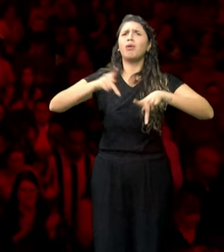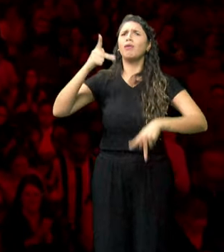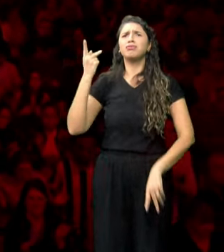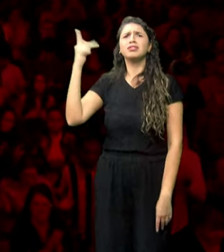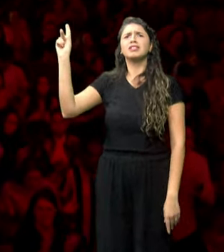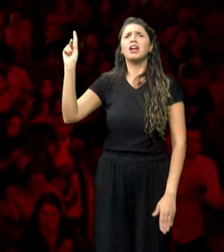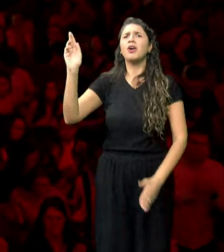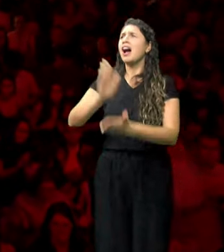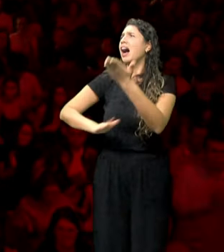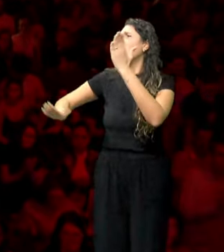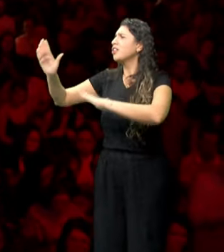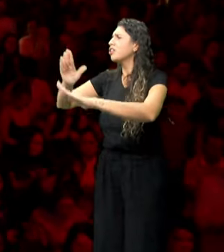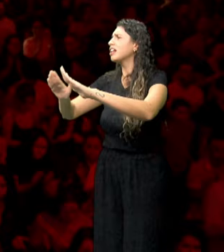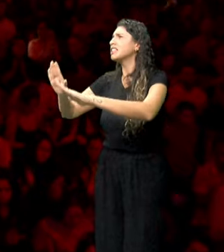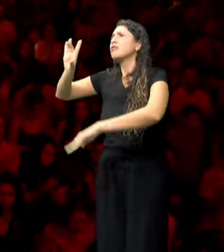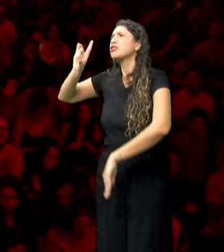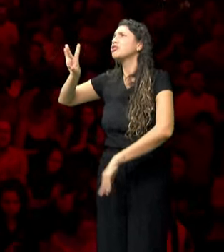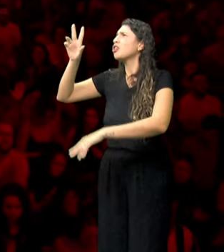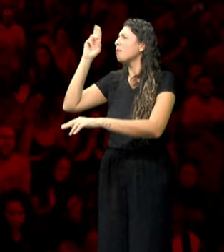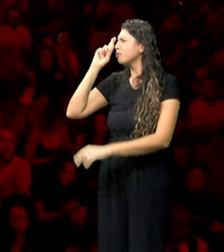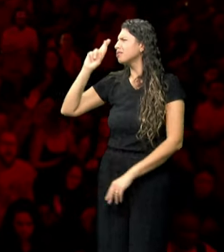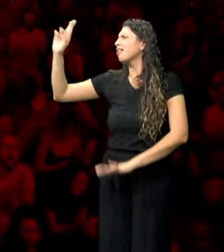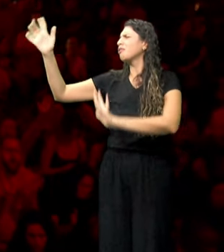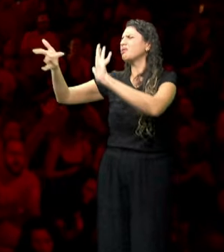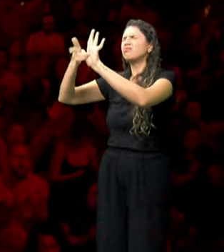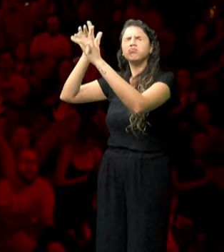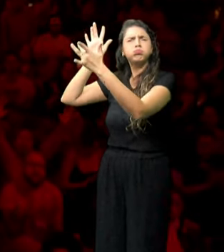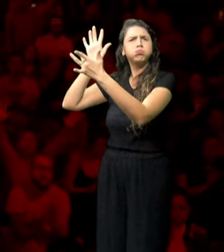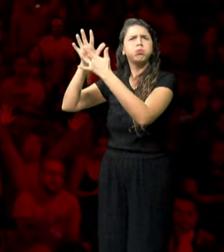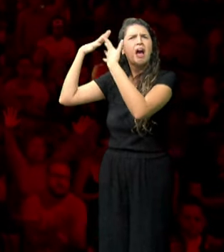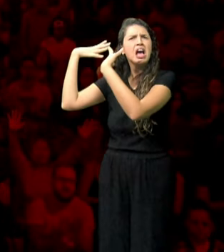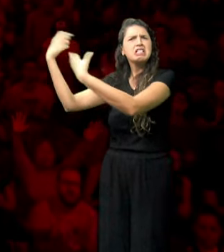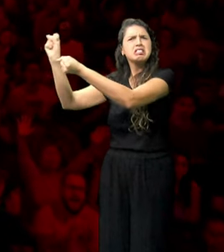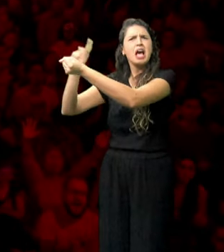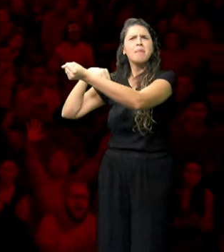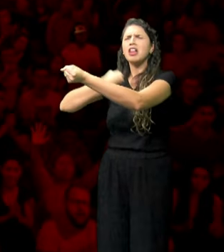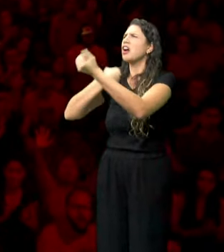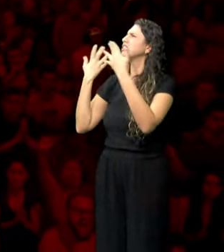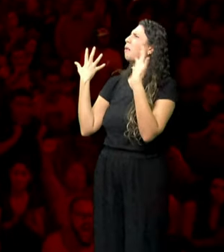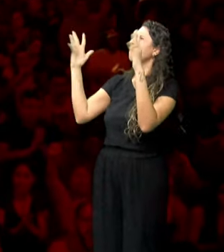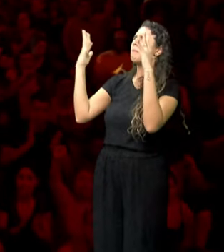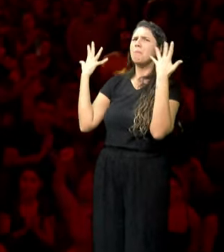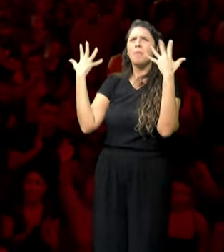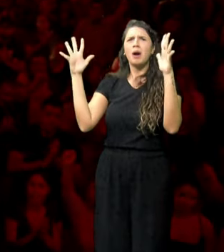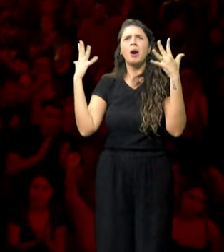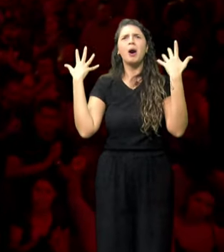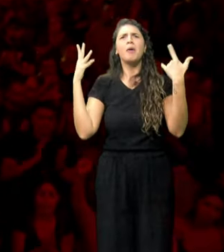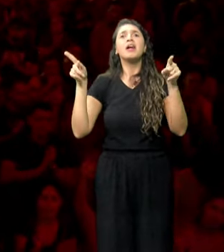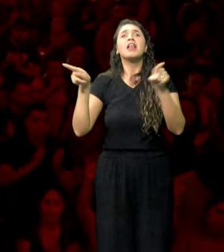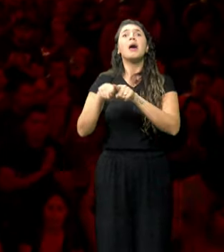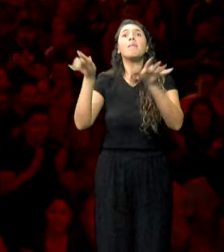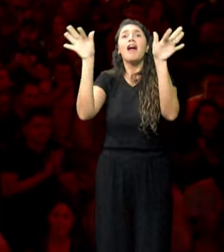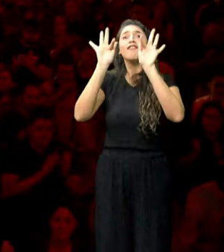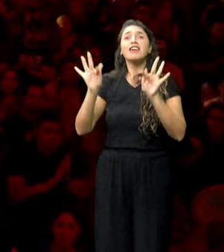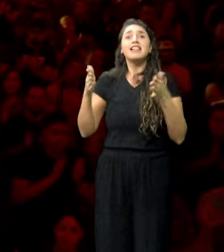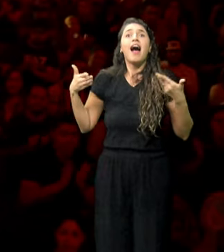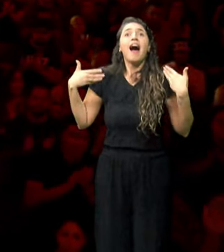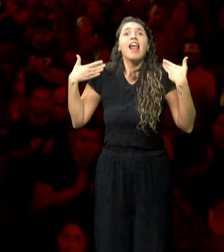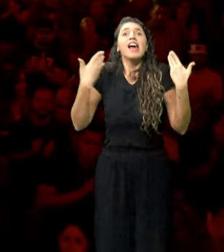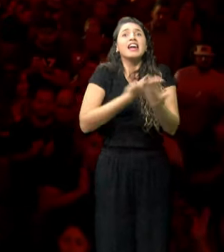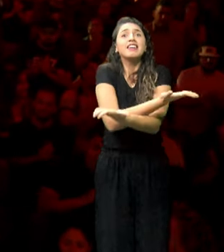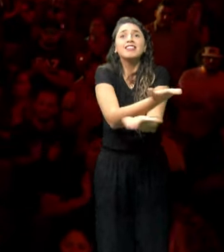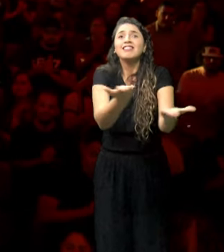adoração é para ti, Jesus. Receba essas palmas. Receba o júbilo dessa igreja te recebendo,